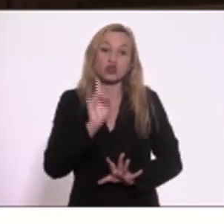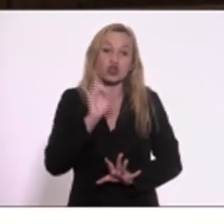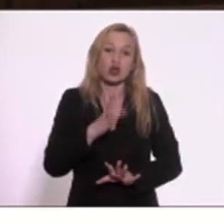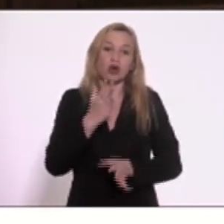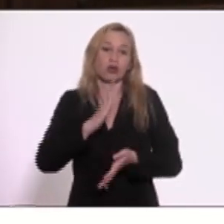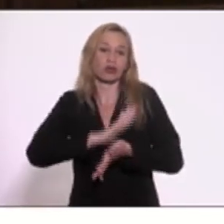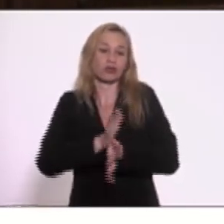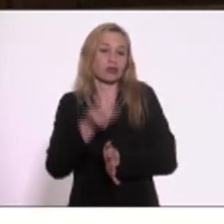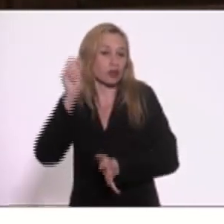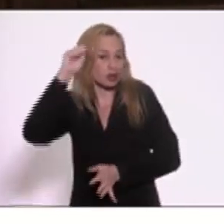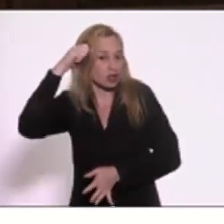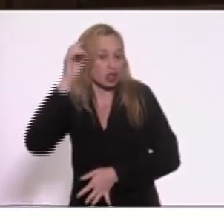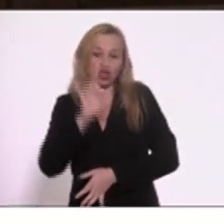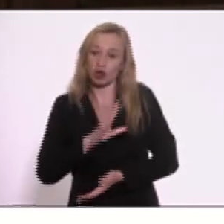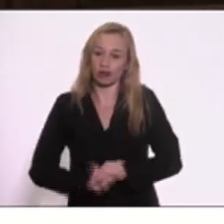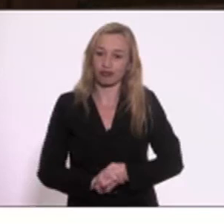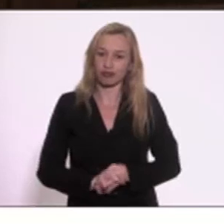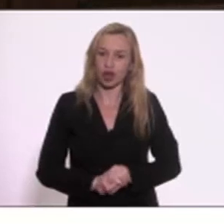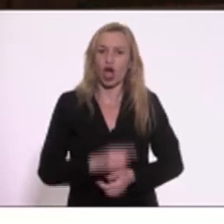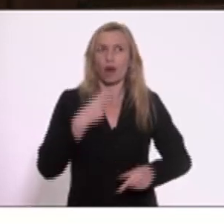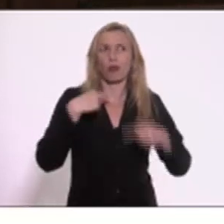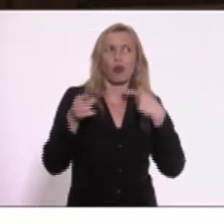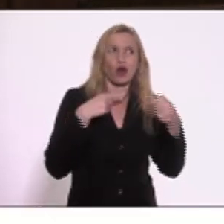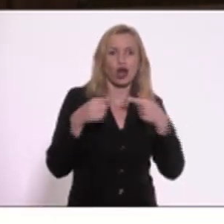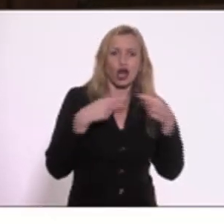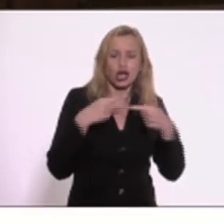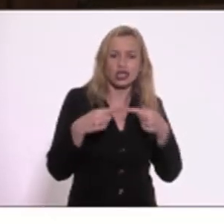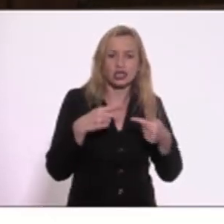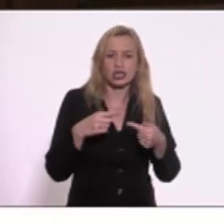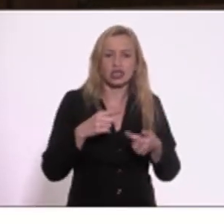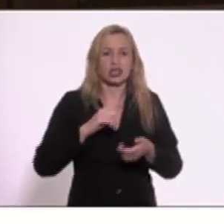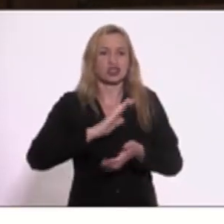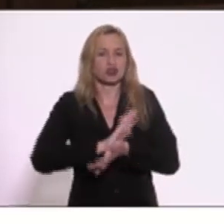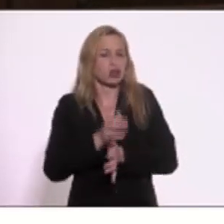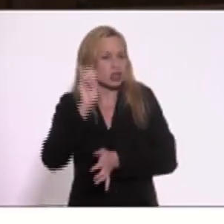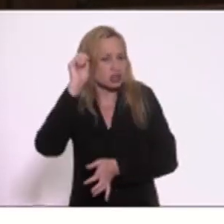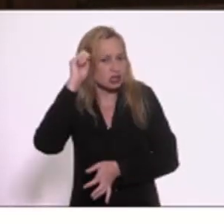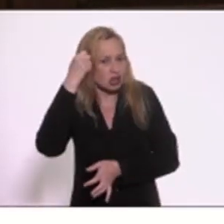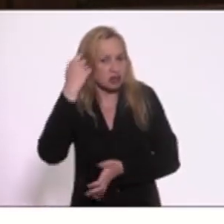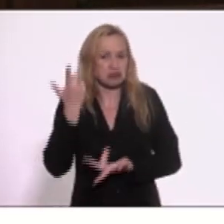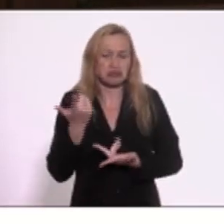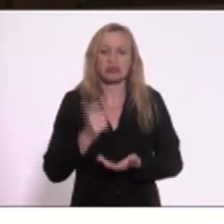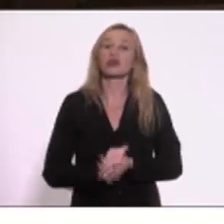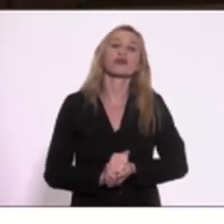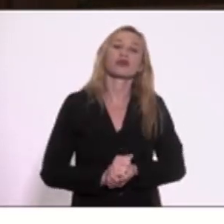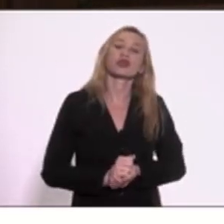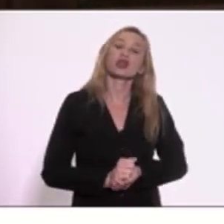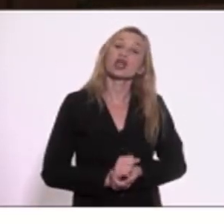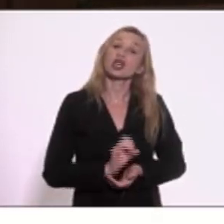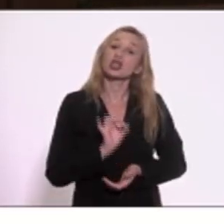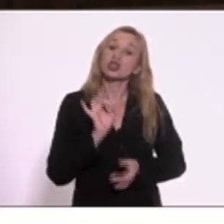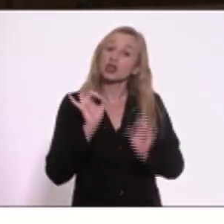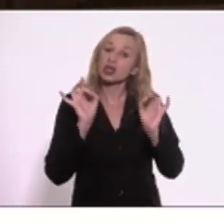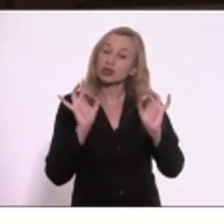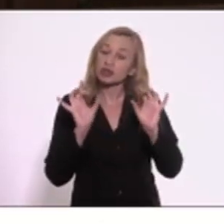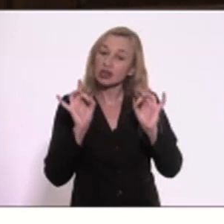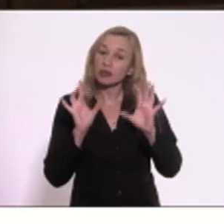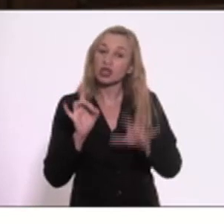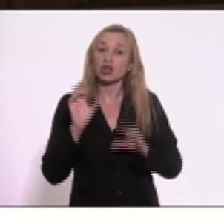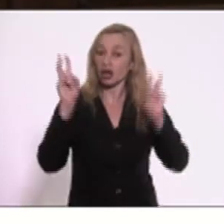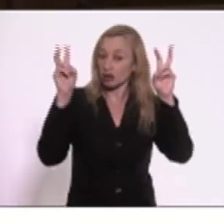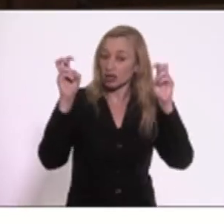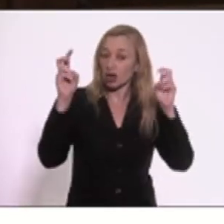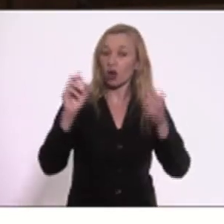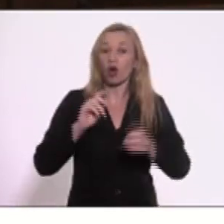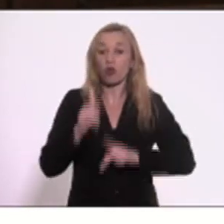marca específica. Não há uma discussão sobre a política de discriminação positiva ou de ação afirmativa. É especificamente em relação ao